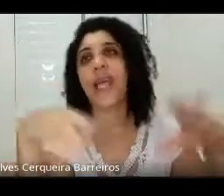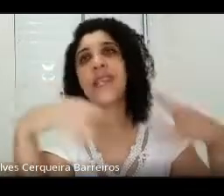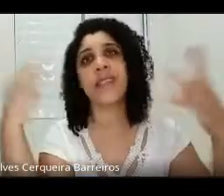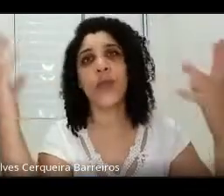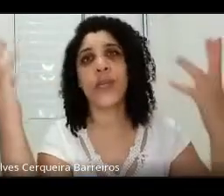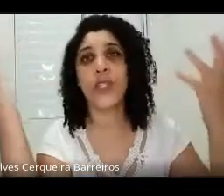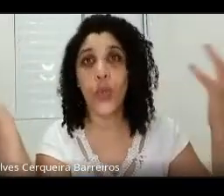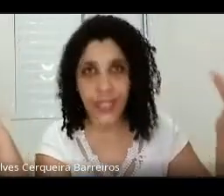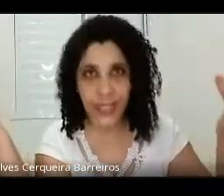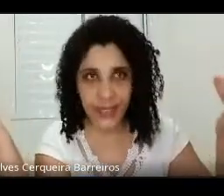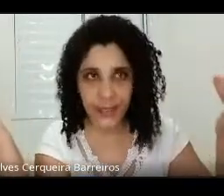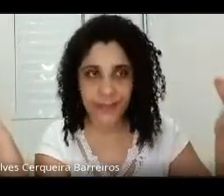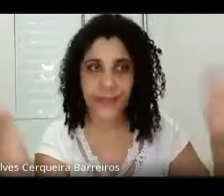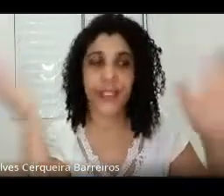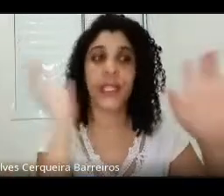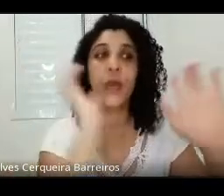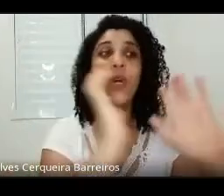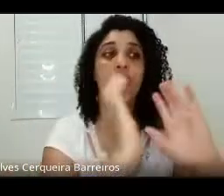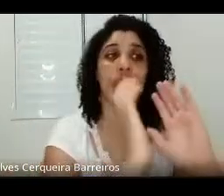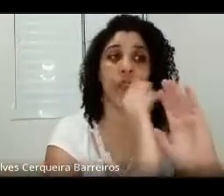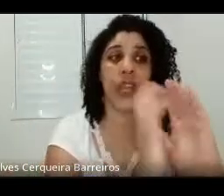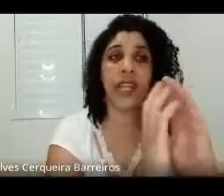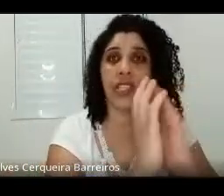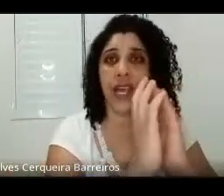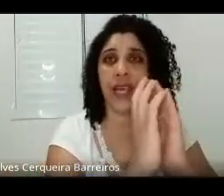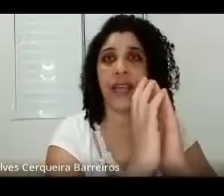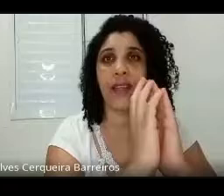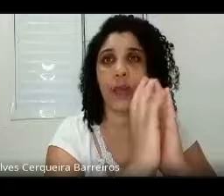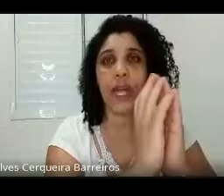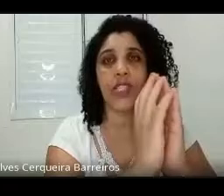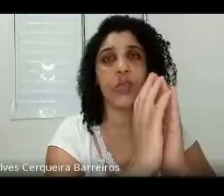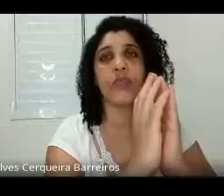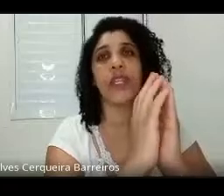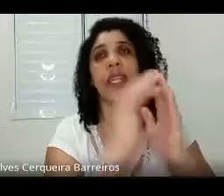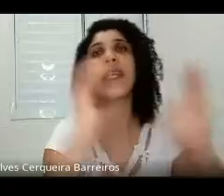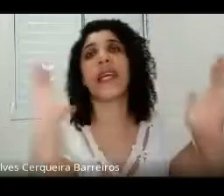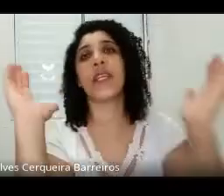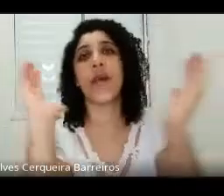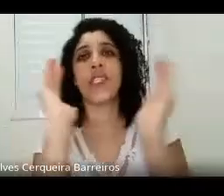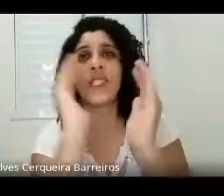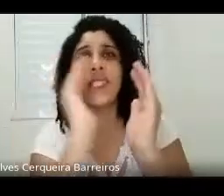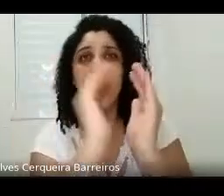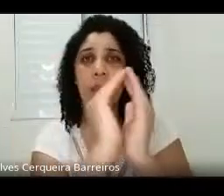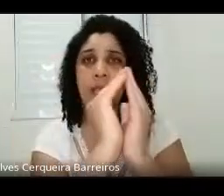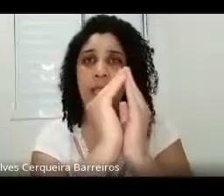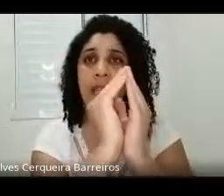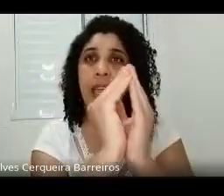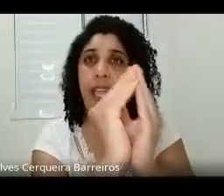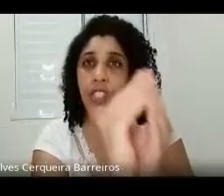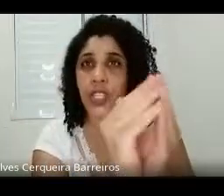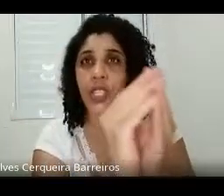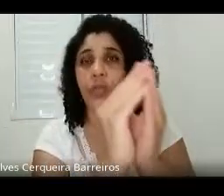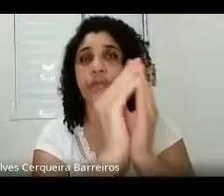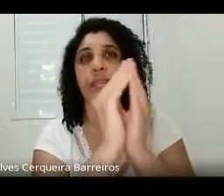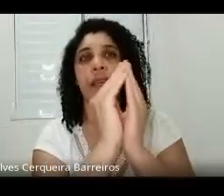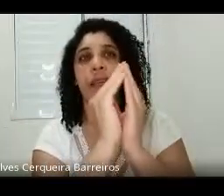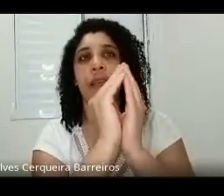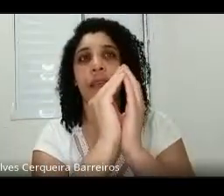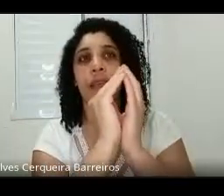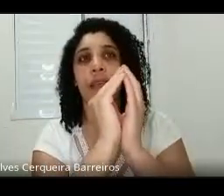inerentes às línguas humanas. Então, diferente da linguagem, como eu falei, que a linguagem vai ser algo mais